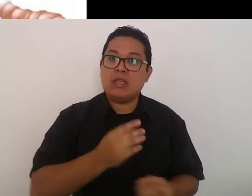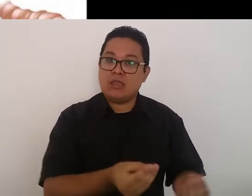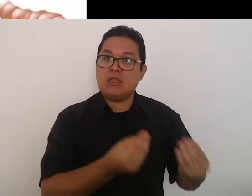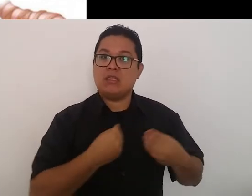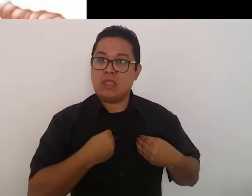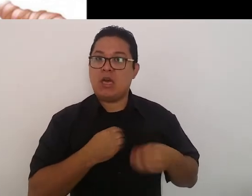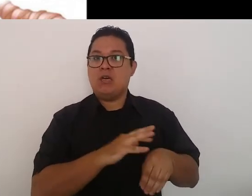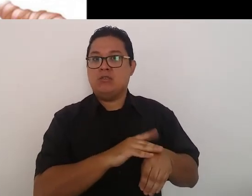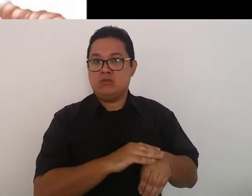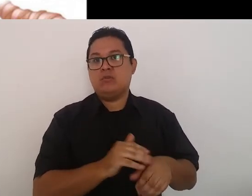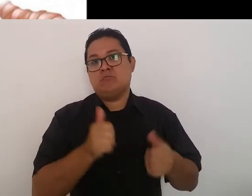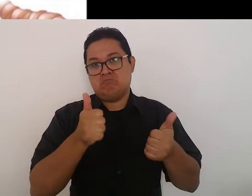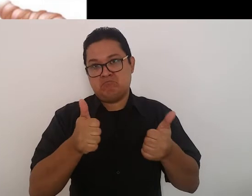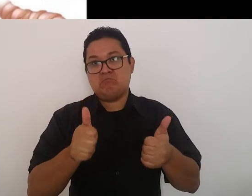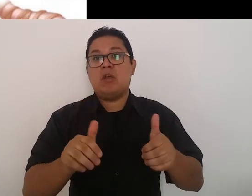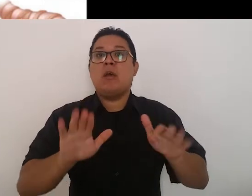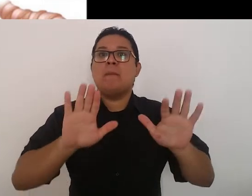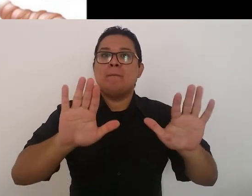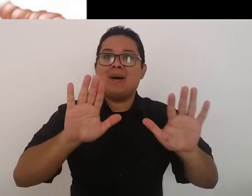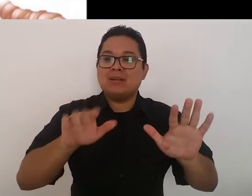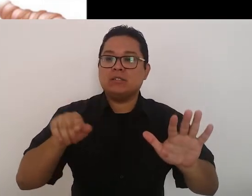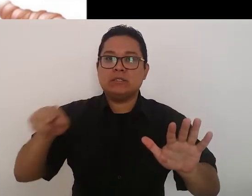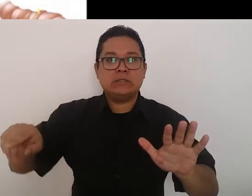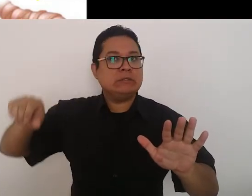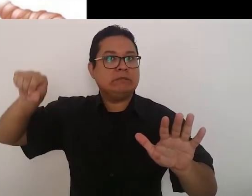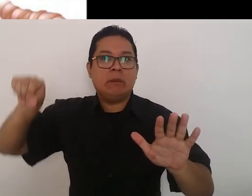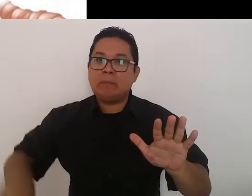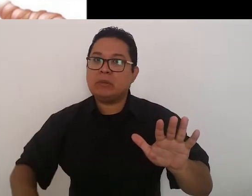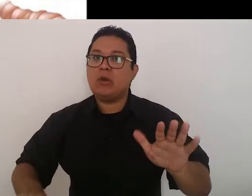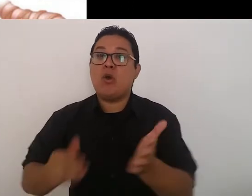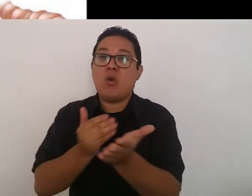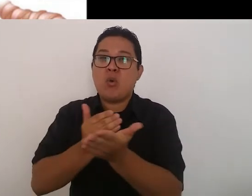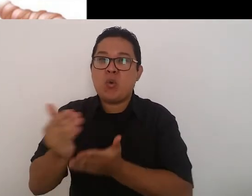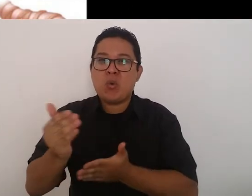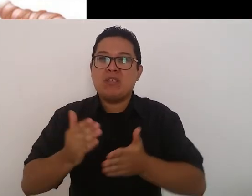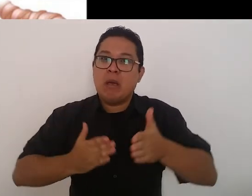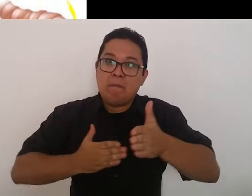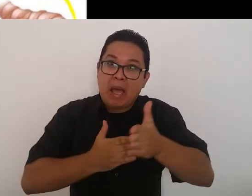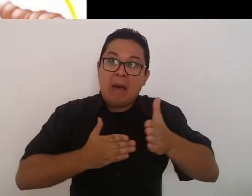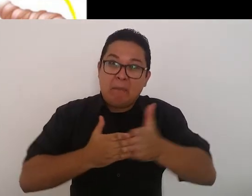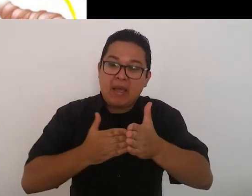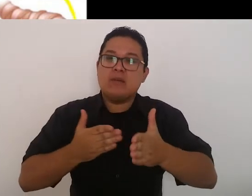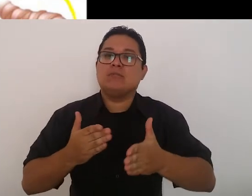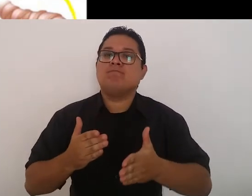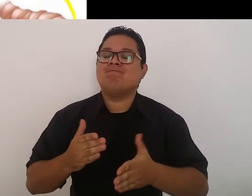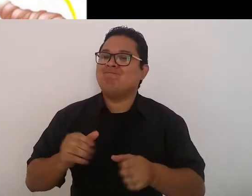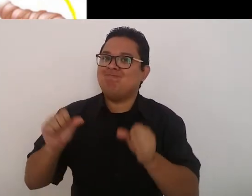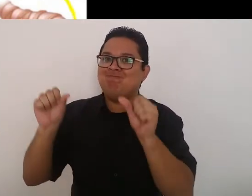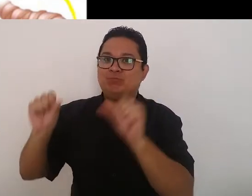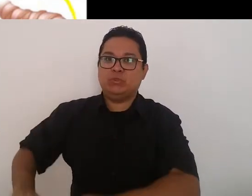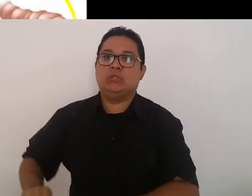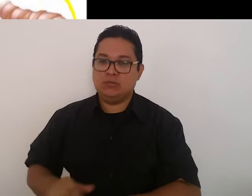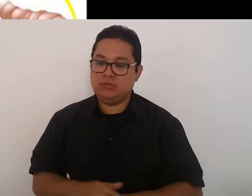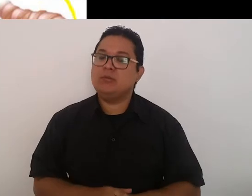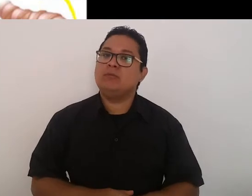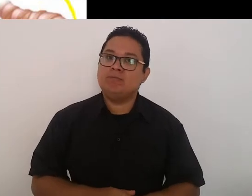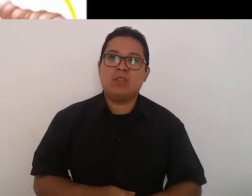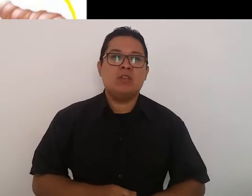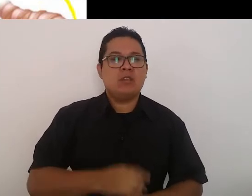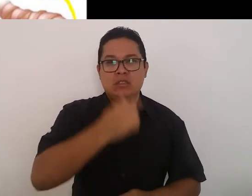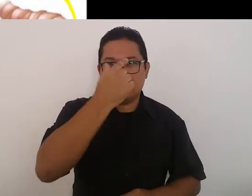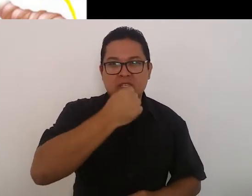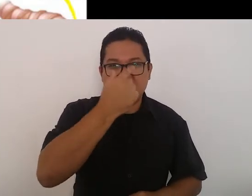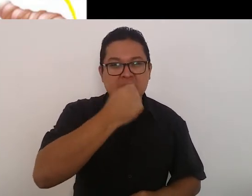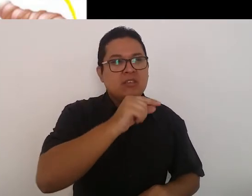leva uma quantidade muito maior de pessoas a esse caso do que